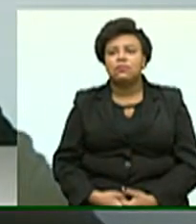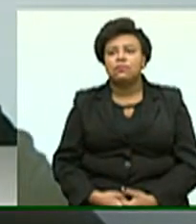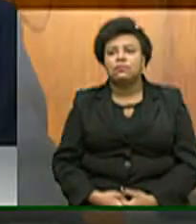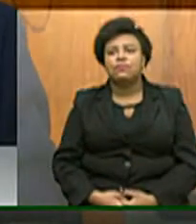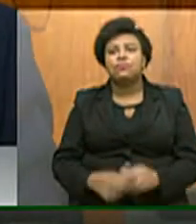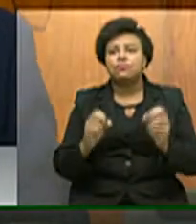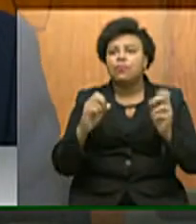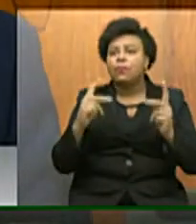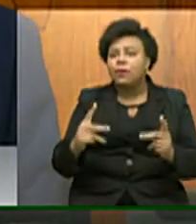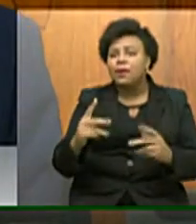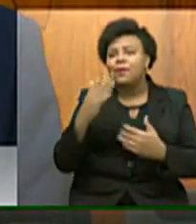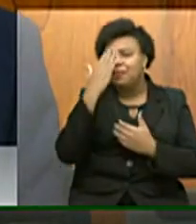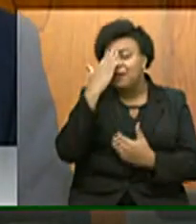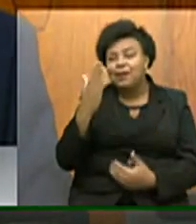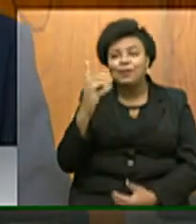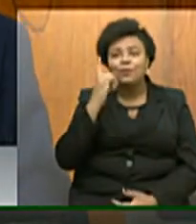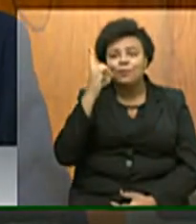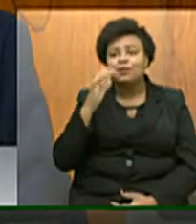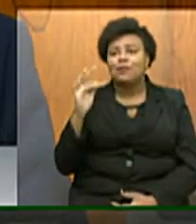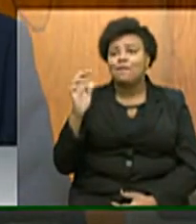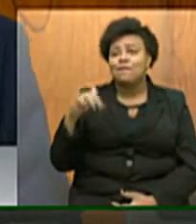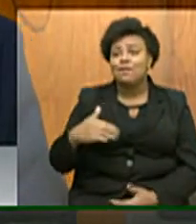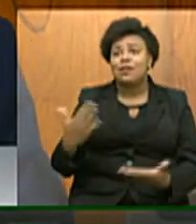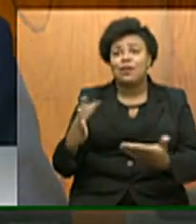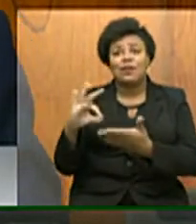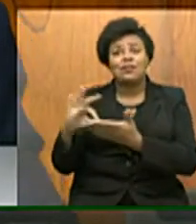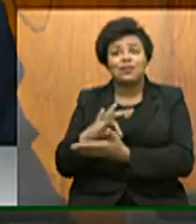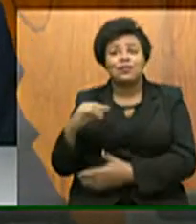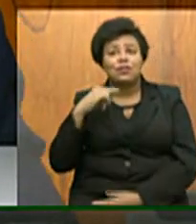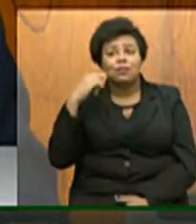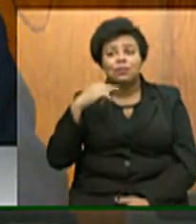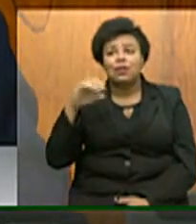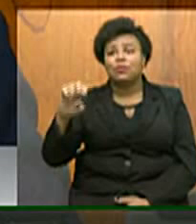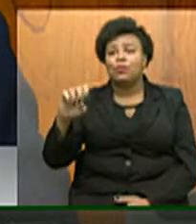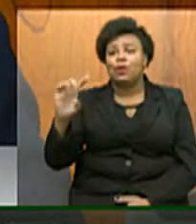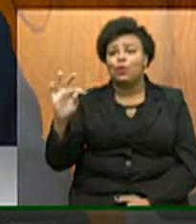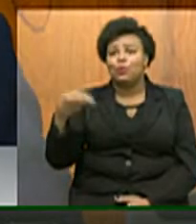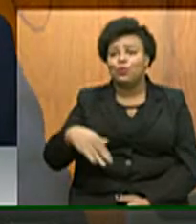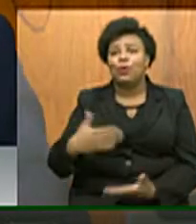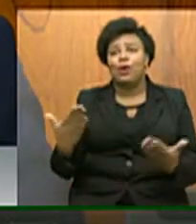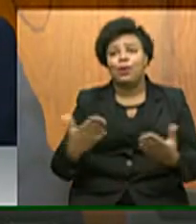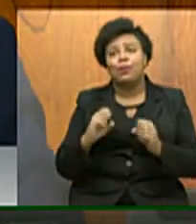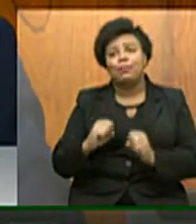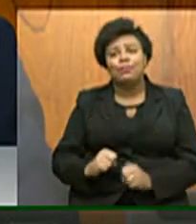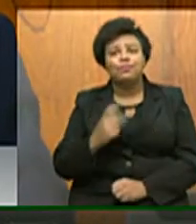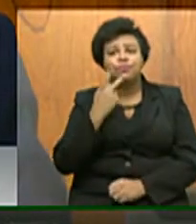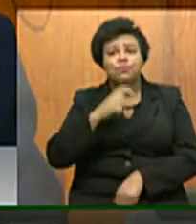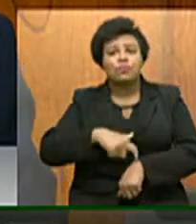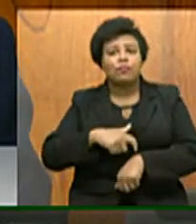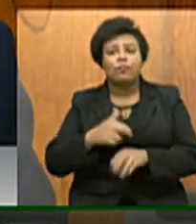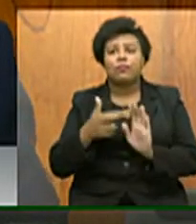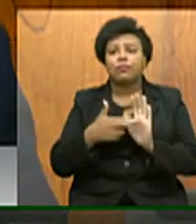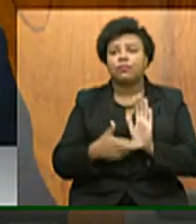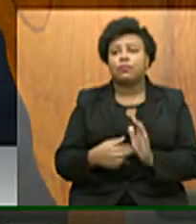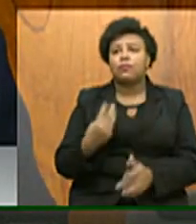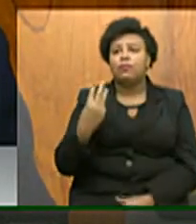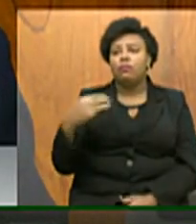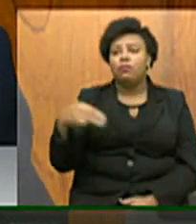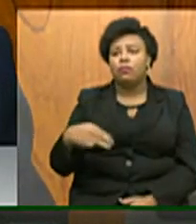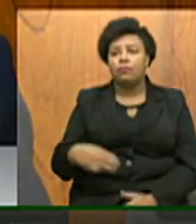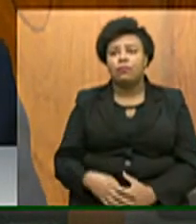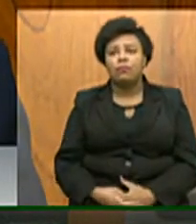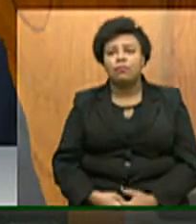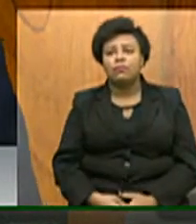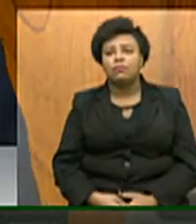Ok, obrigado, deputada Fran Somense. Inscrito agora o deputado Elton Weber. A palavra está à sua disposição pelo tempo regimental de